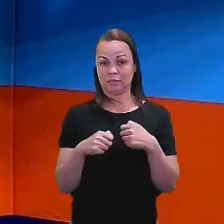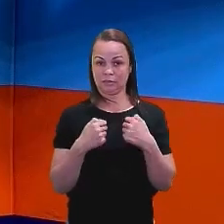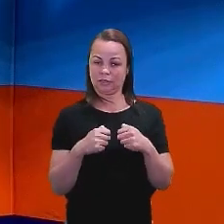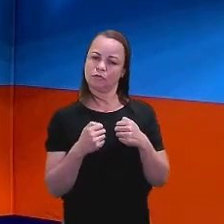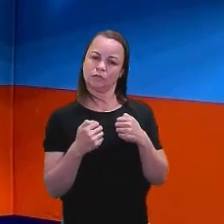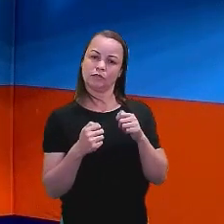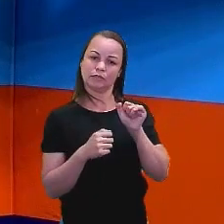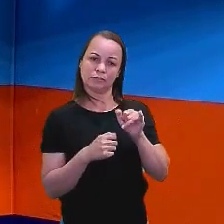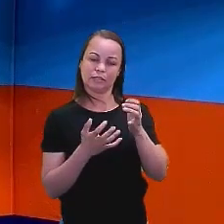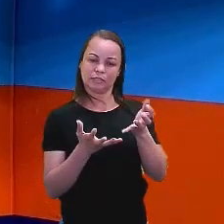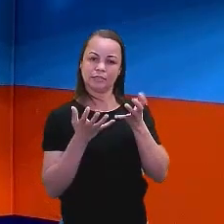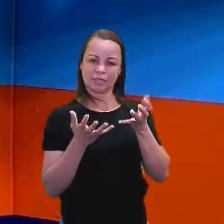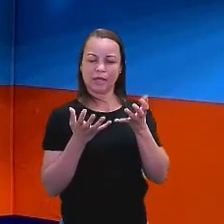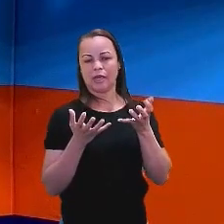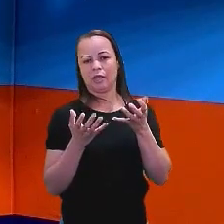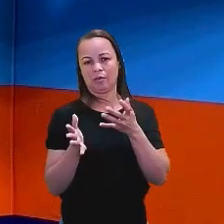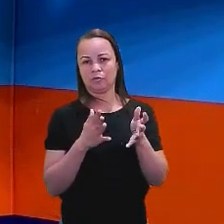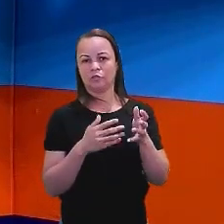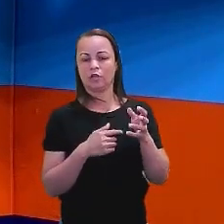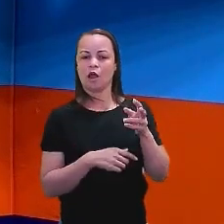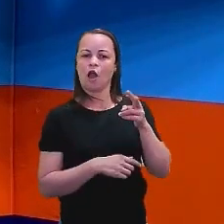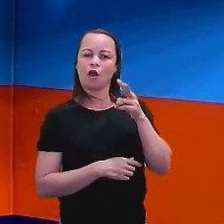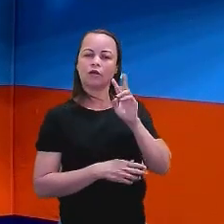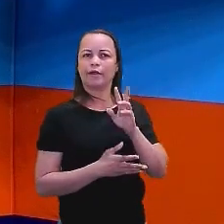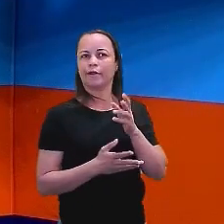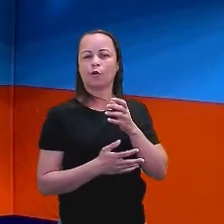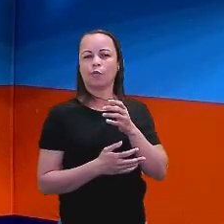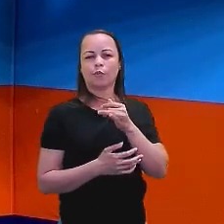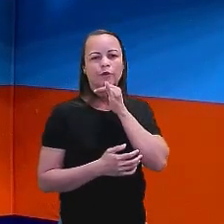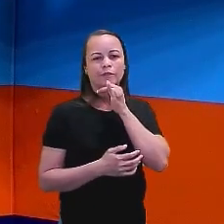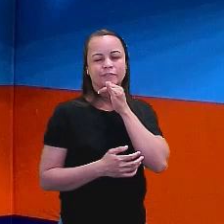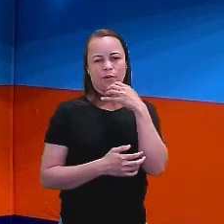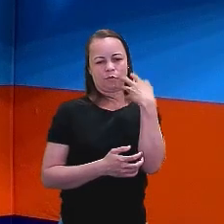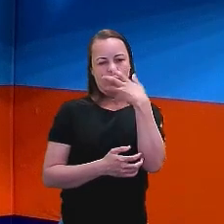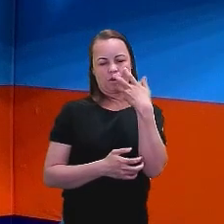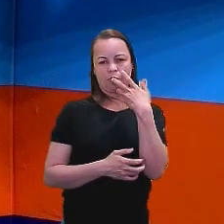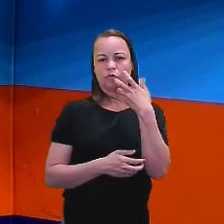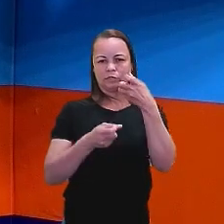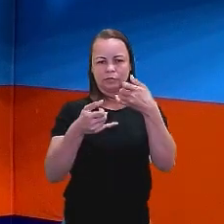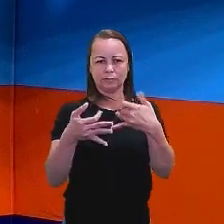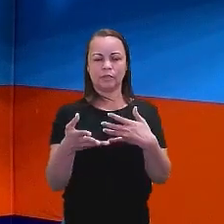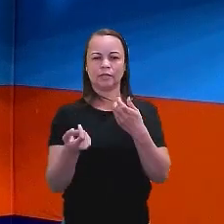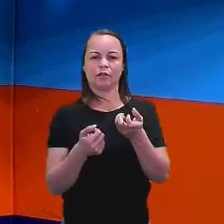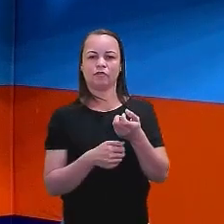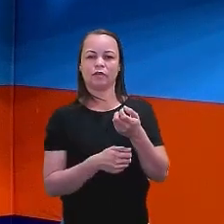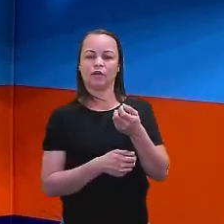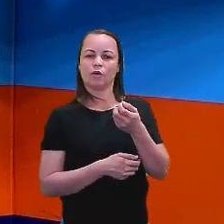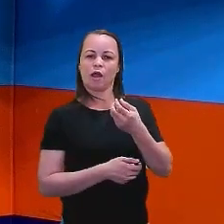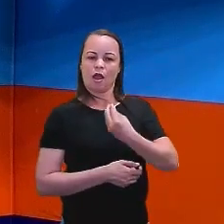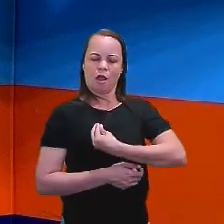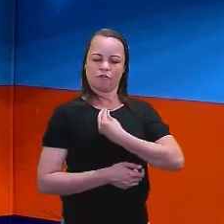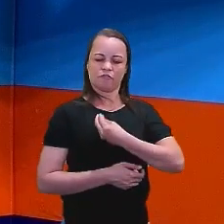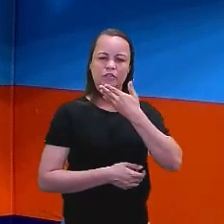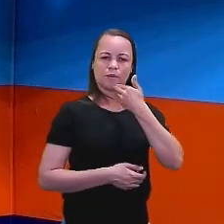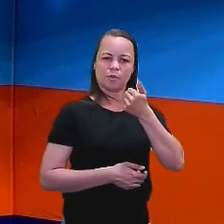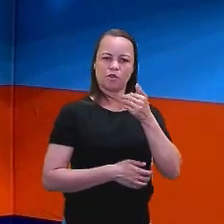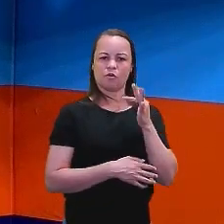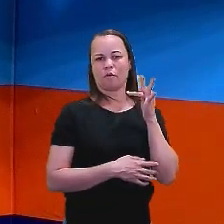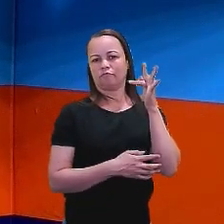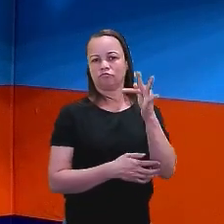quisermos, como disse a música, ver a vida melhor no futuro, lutarmos para que as